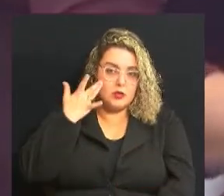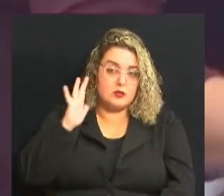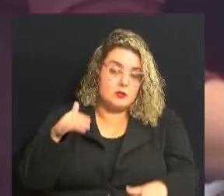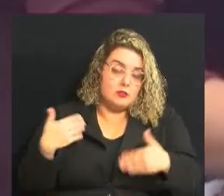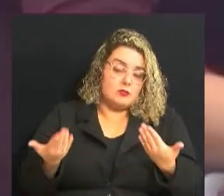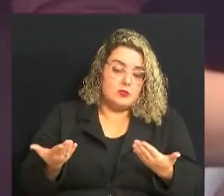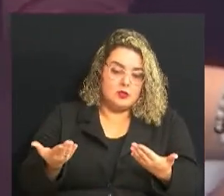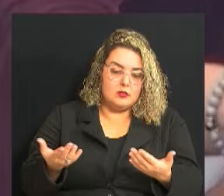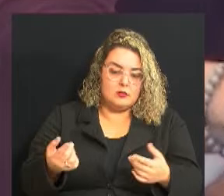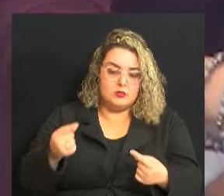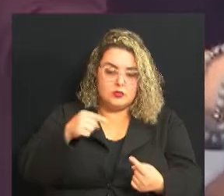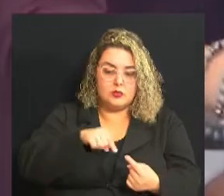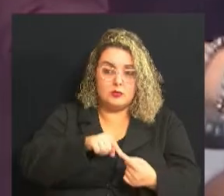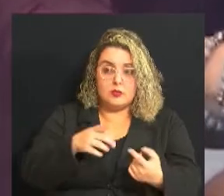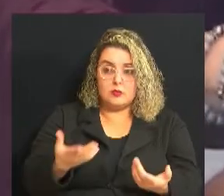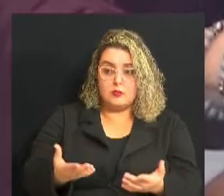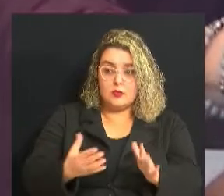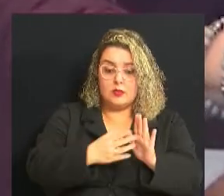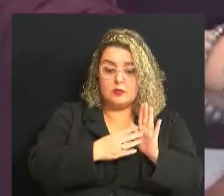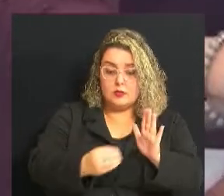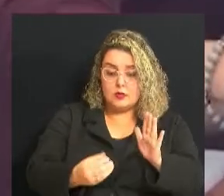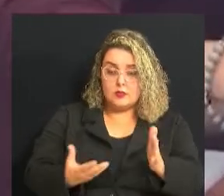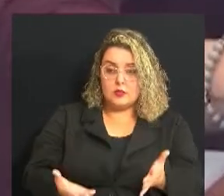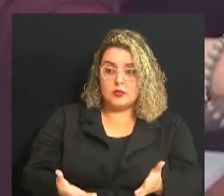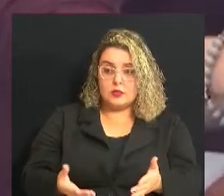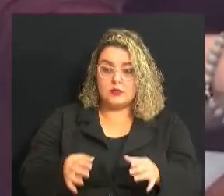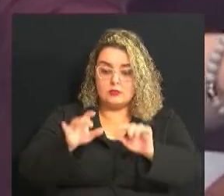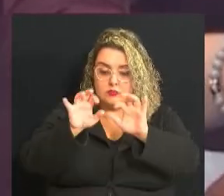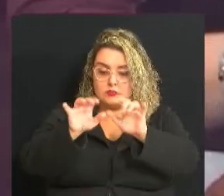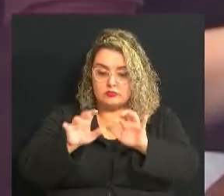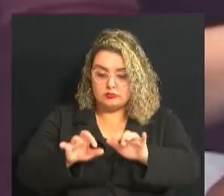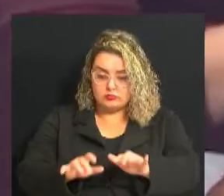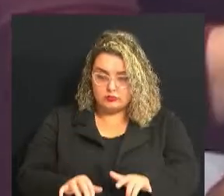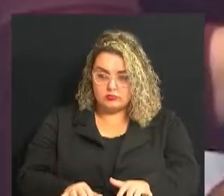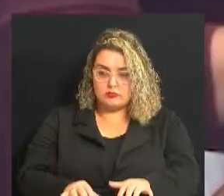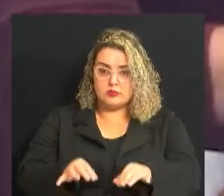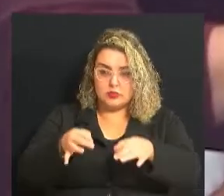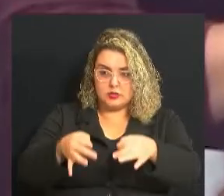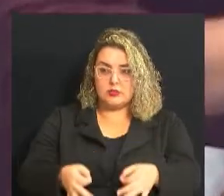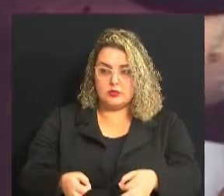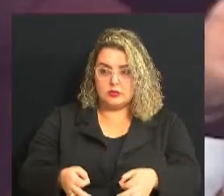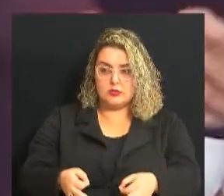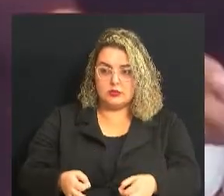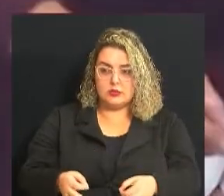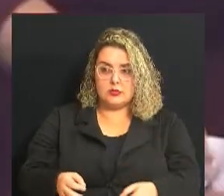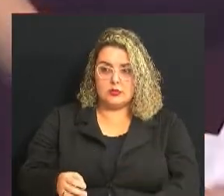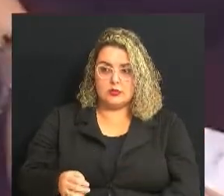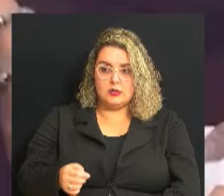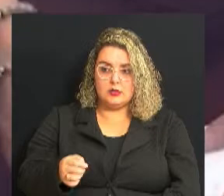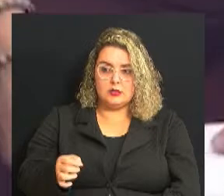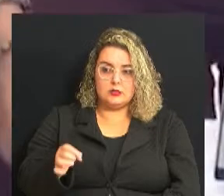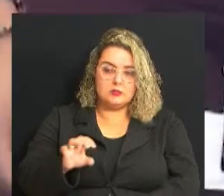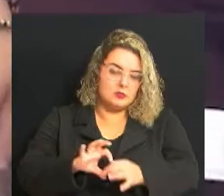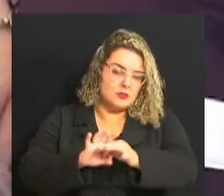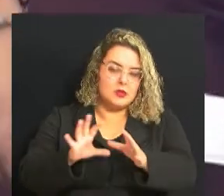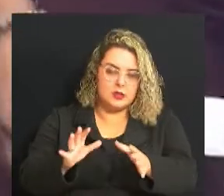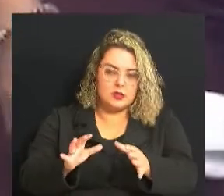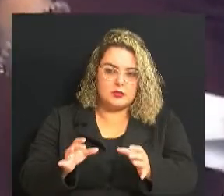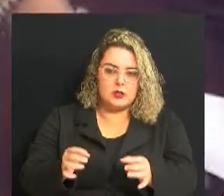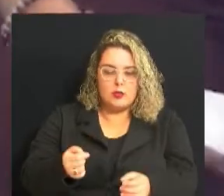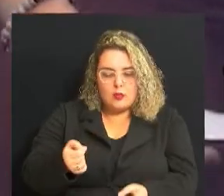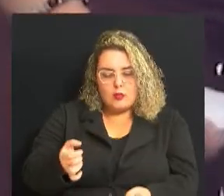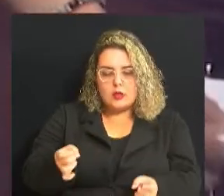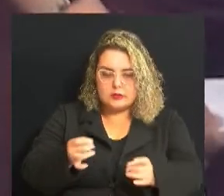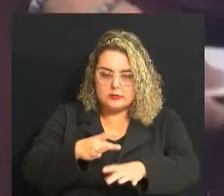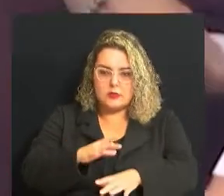Mas o modelo dos campos que tem que ser preenchido, isso a gente já pretende deixar meio que caminho andado, e